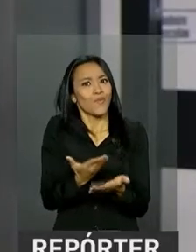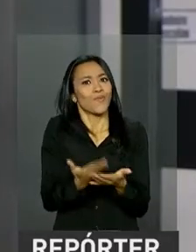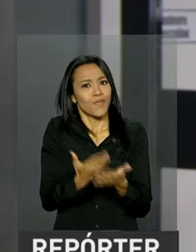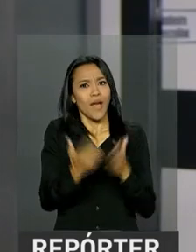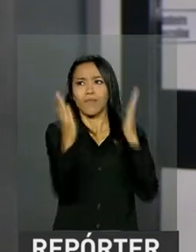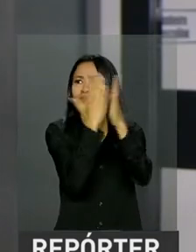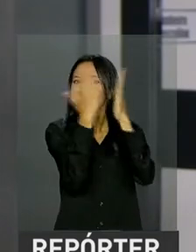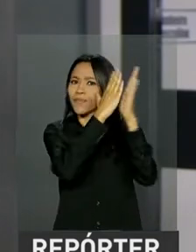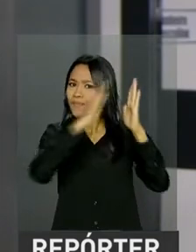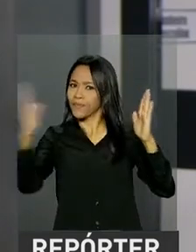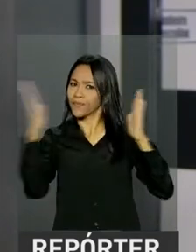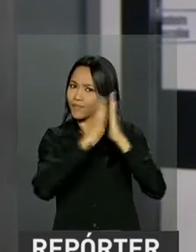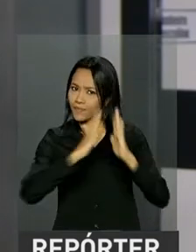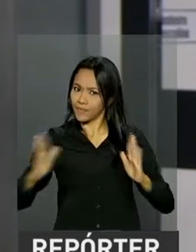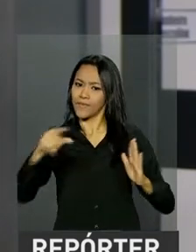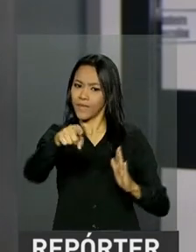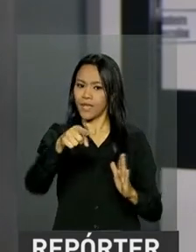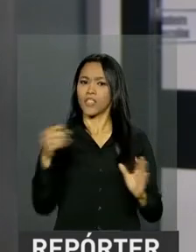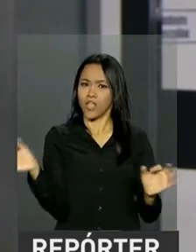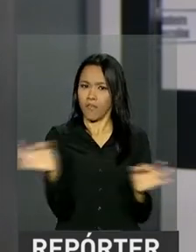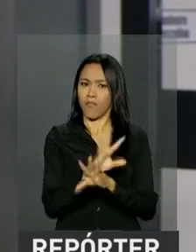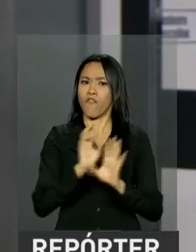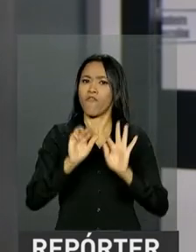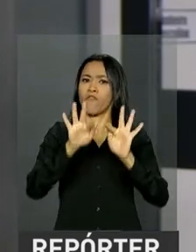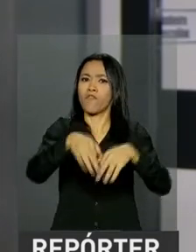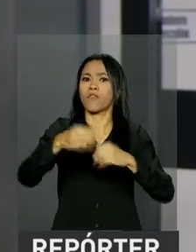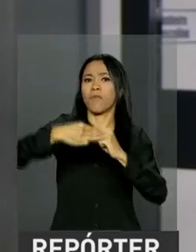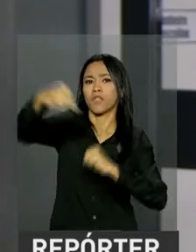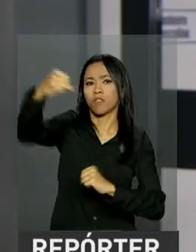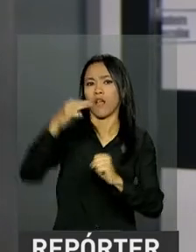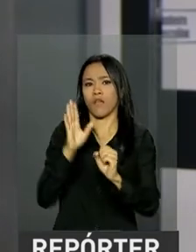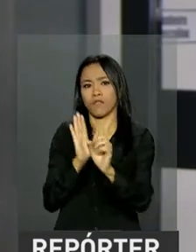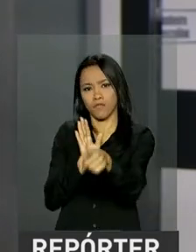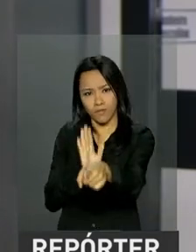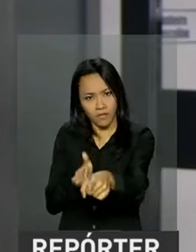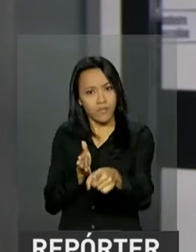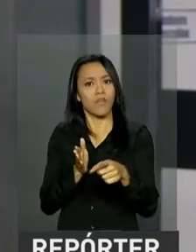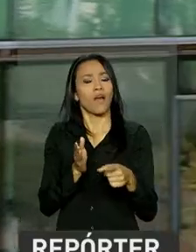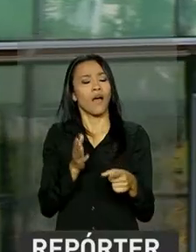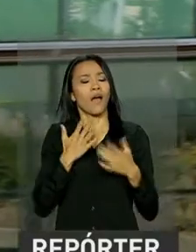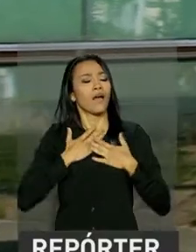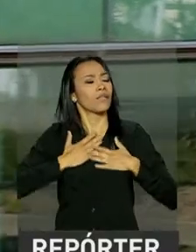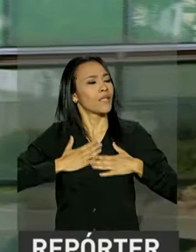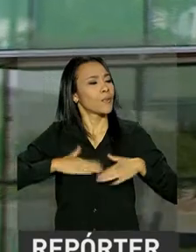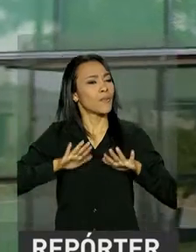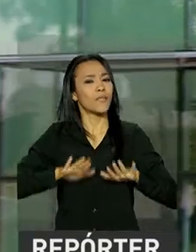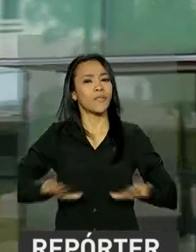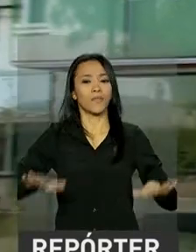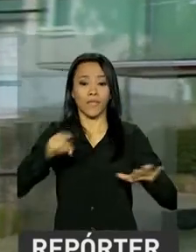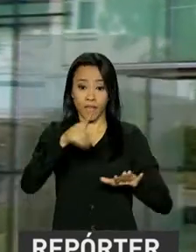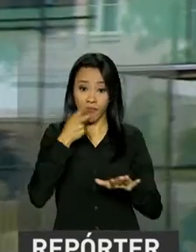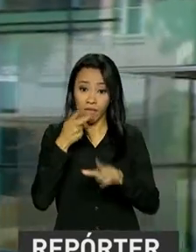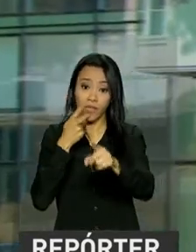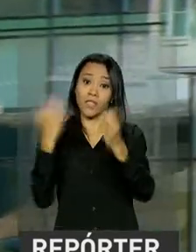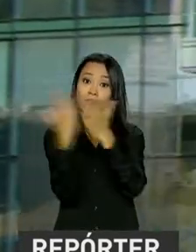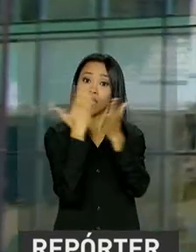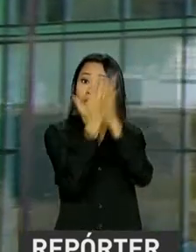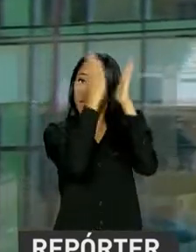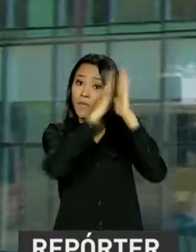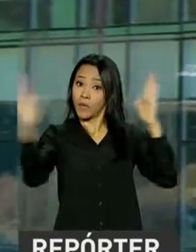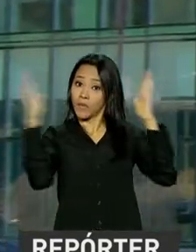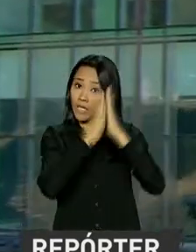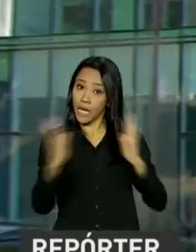o mestrado, faço mestrado na UFRJ. É um lugar bem tranquilo. Luiz está falando da biblioteca do Museu